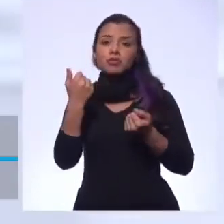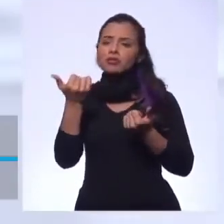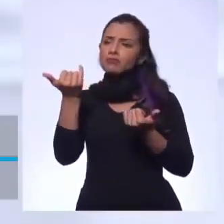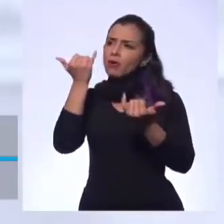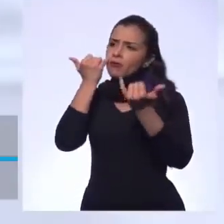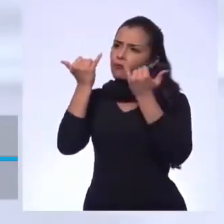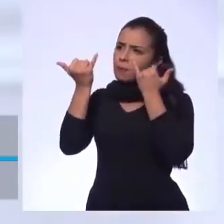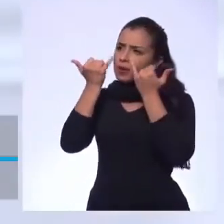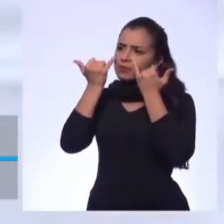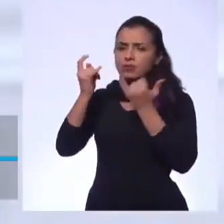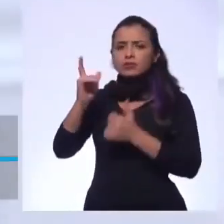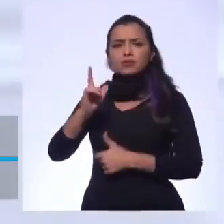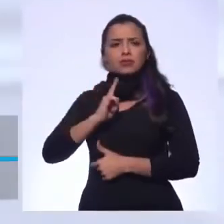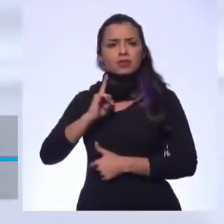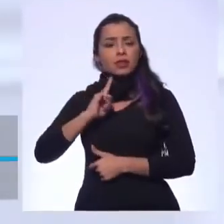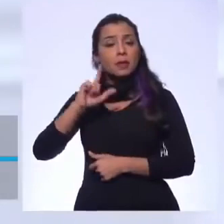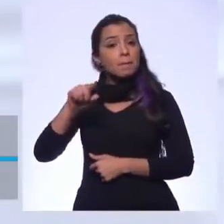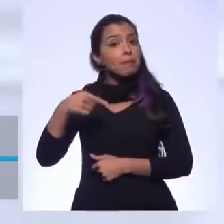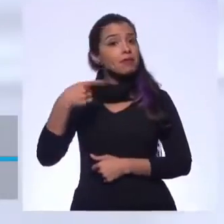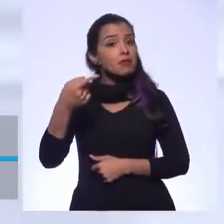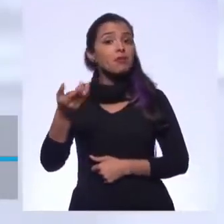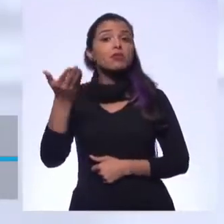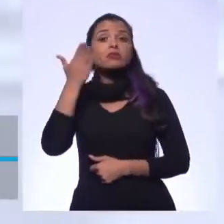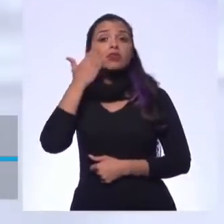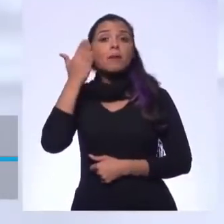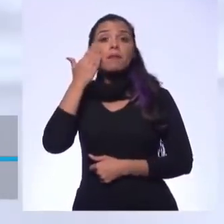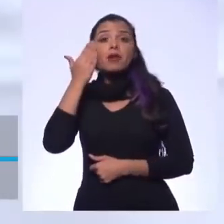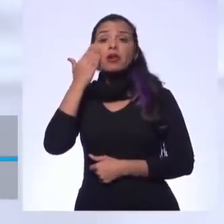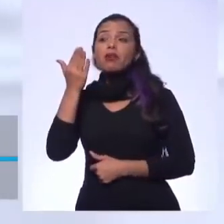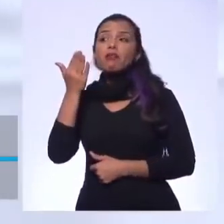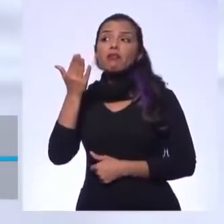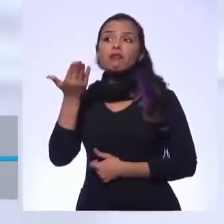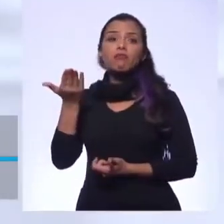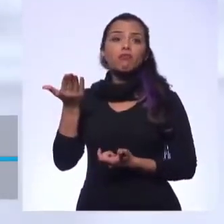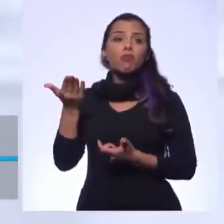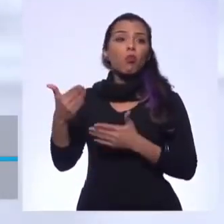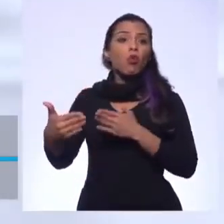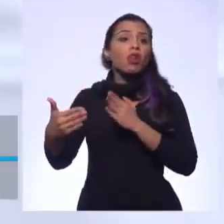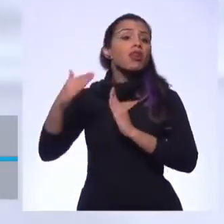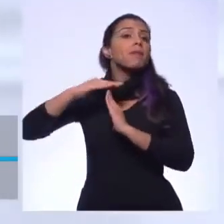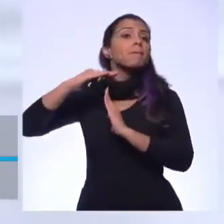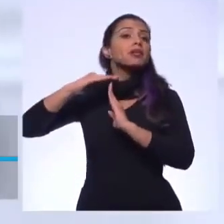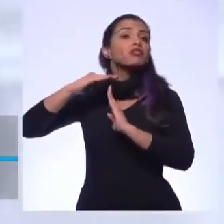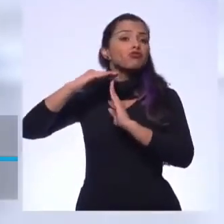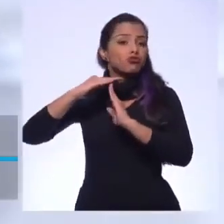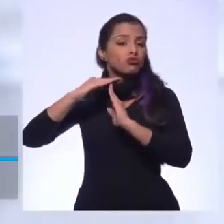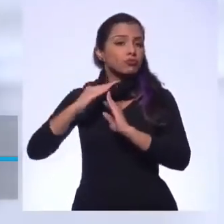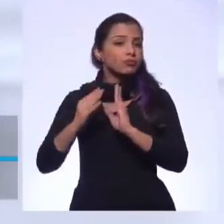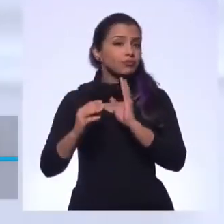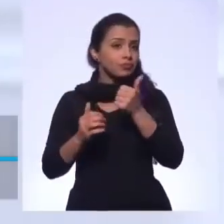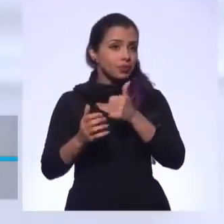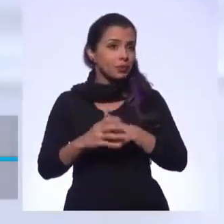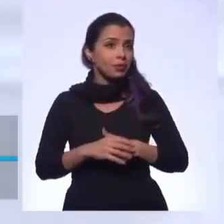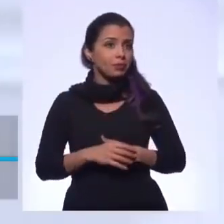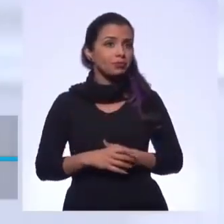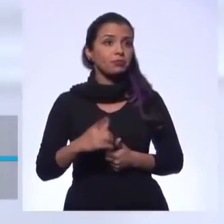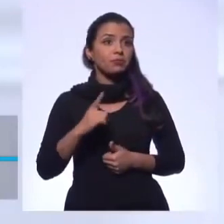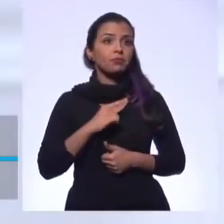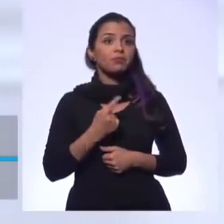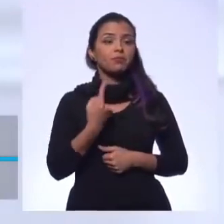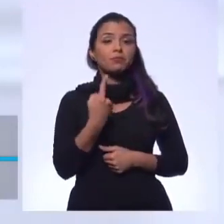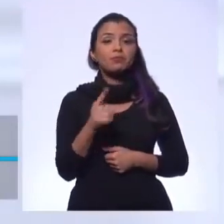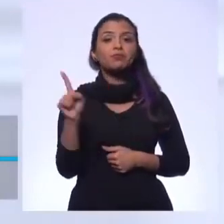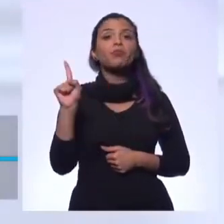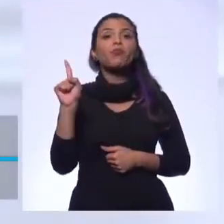né, para depois ter propriedade, saber até onde a gente pode ir, qual é o nosso limite, né? Eu vou ter mais uma interação com vocês,